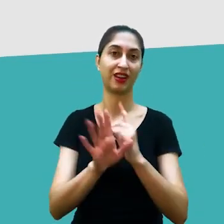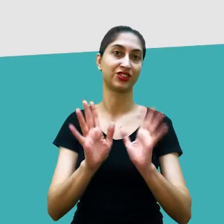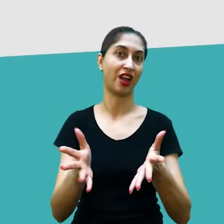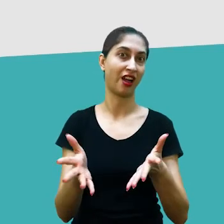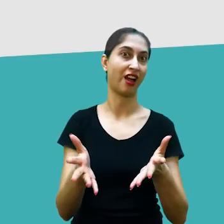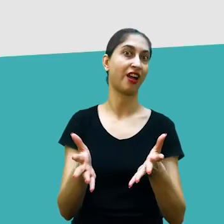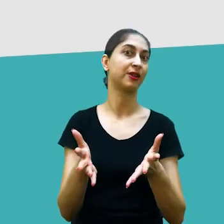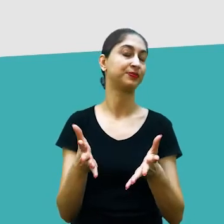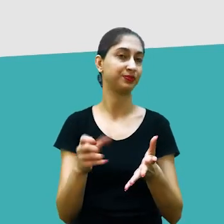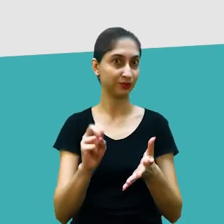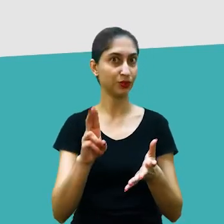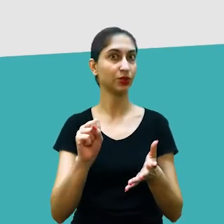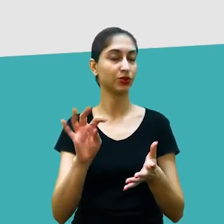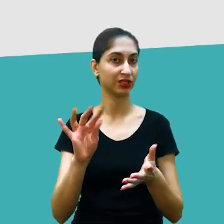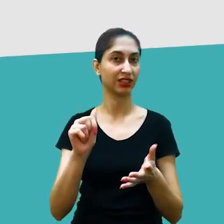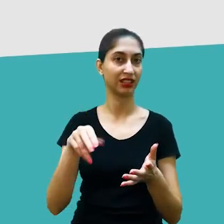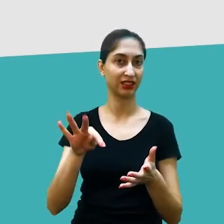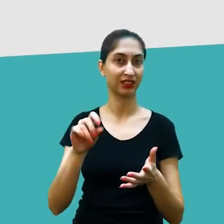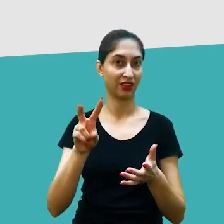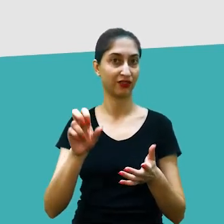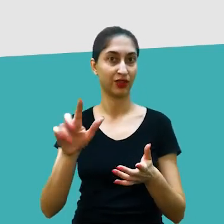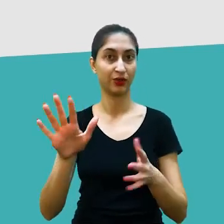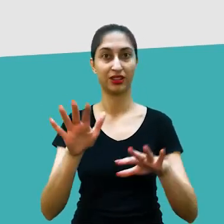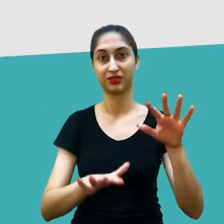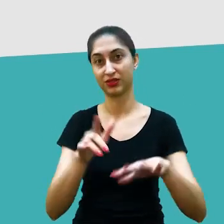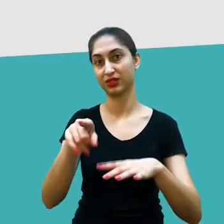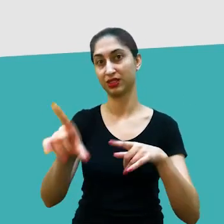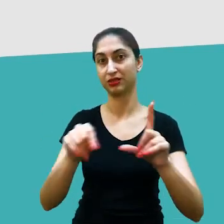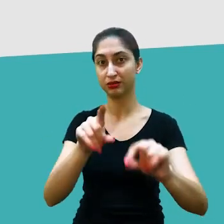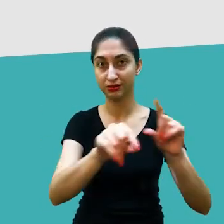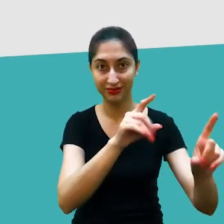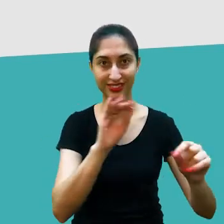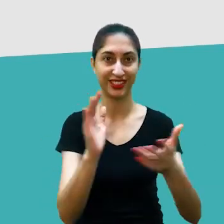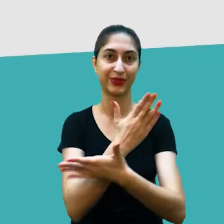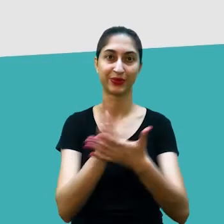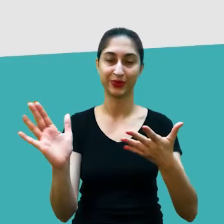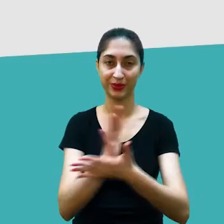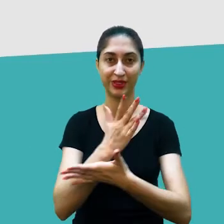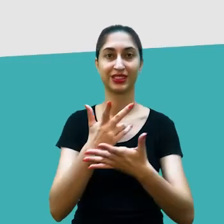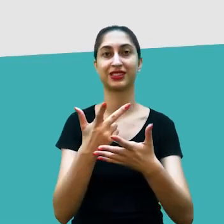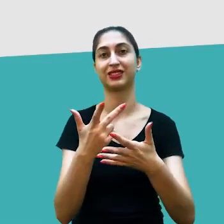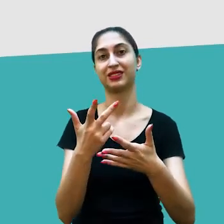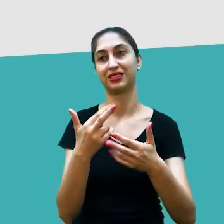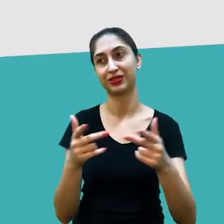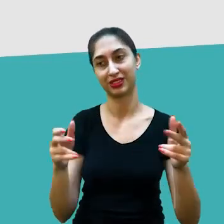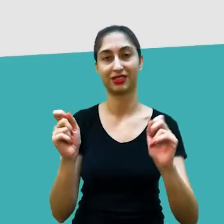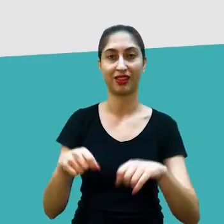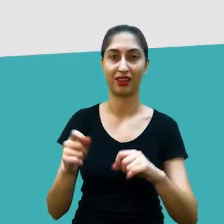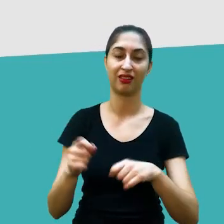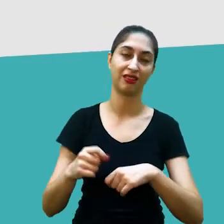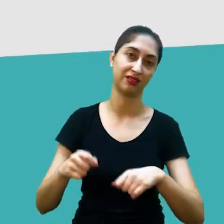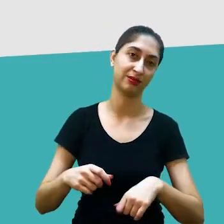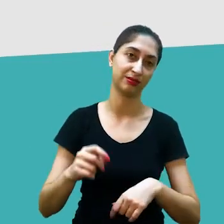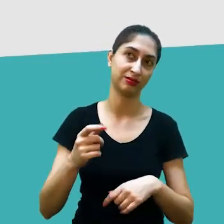garimpar, né, realmente, opções, pérolas, né, joias dentro de coleções que